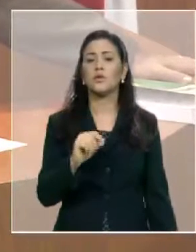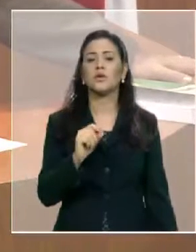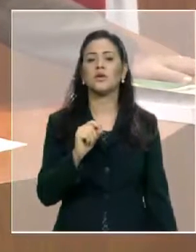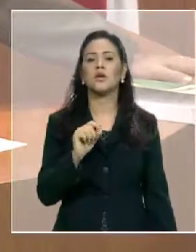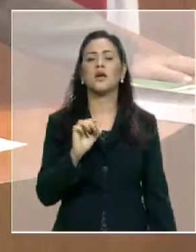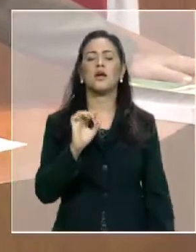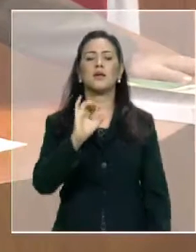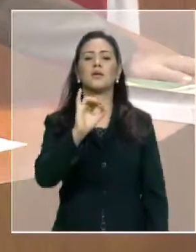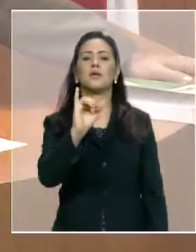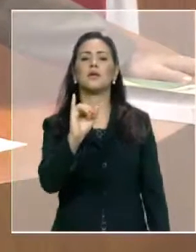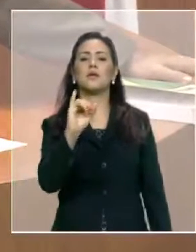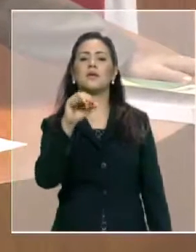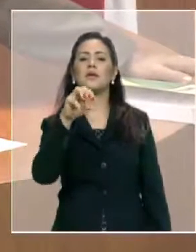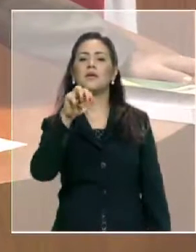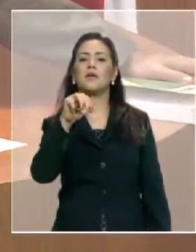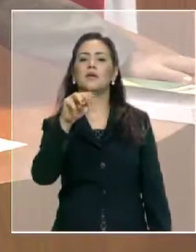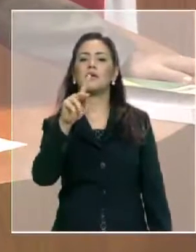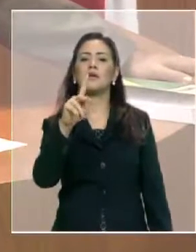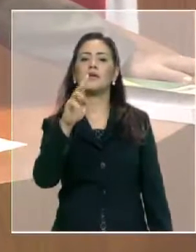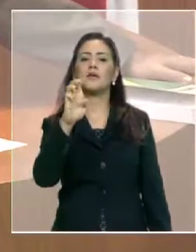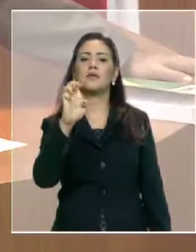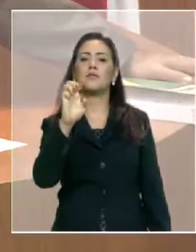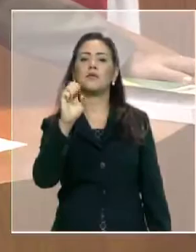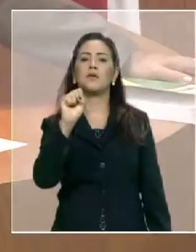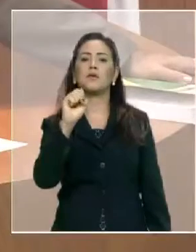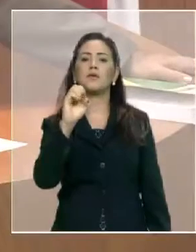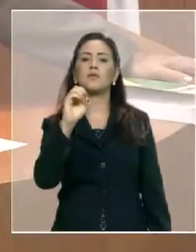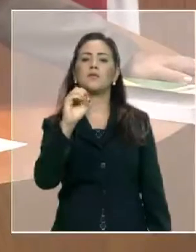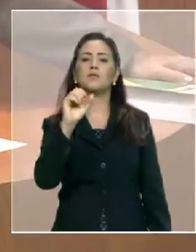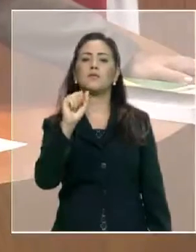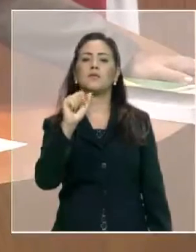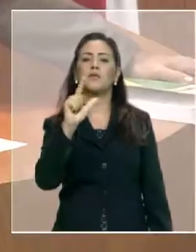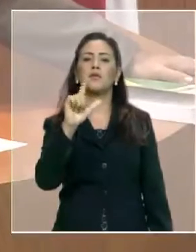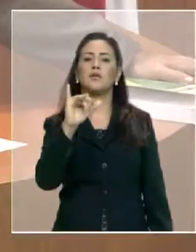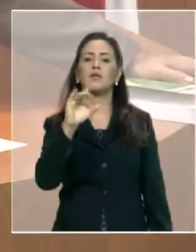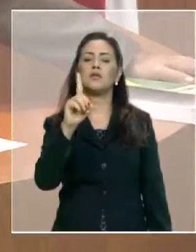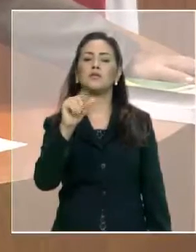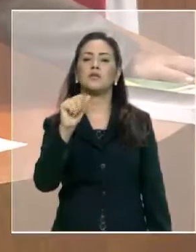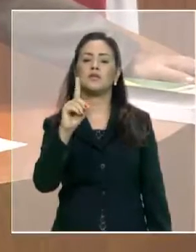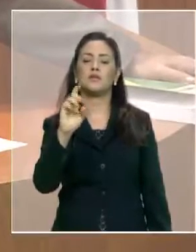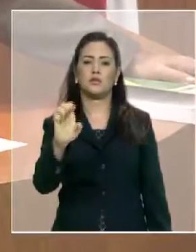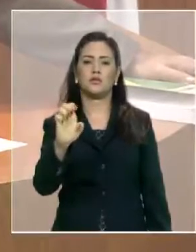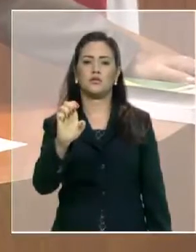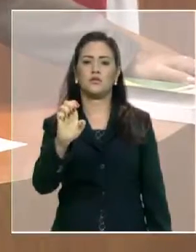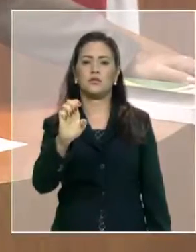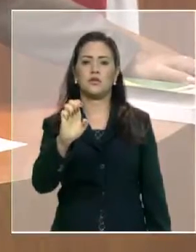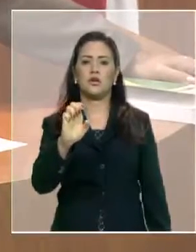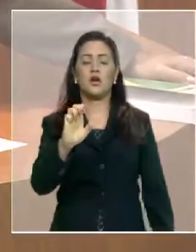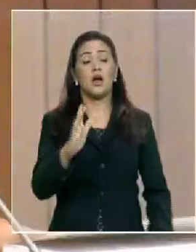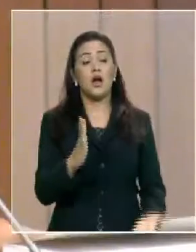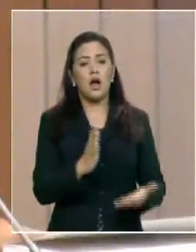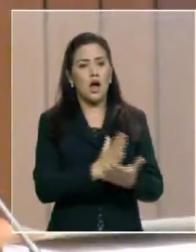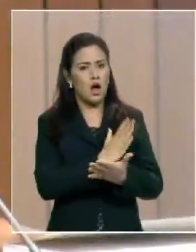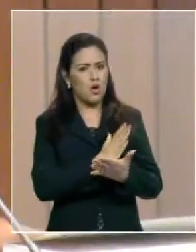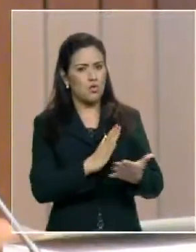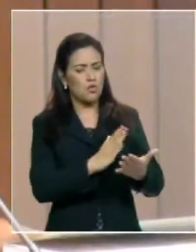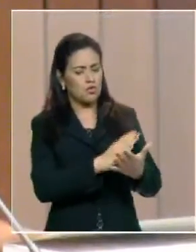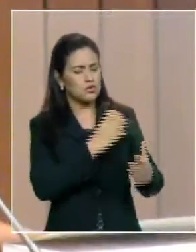impessoalidade. Ele escolhe aqui nesta casa quem ele quer tratar bem e quem ele quer tratar mal.